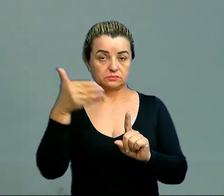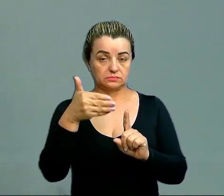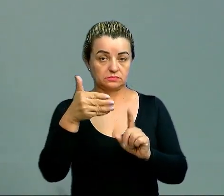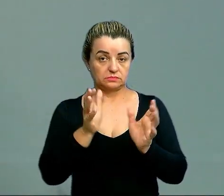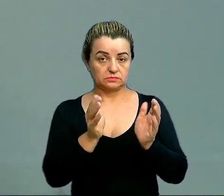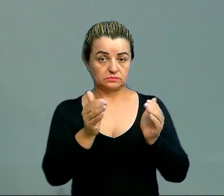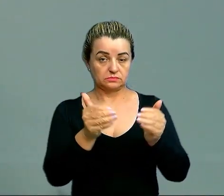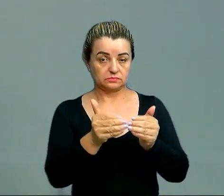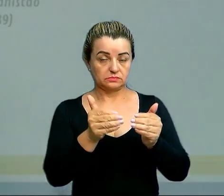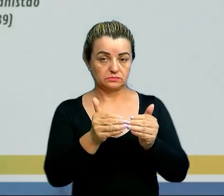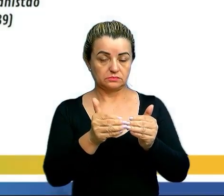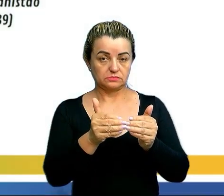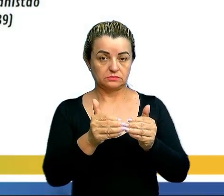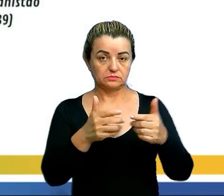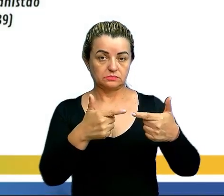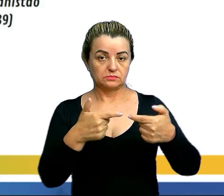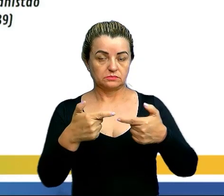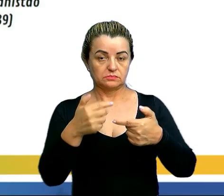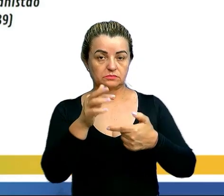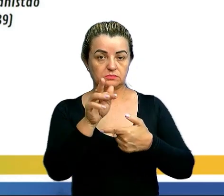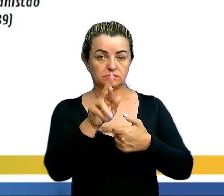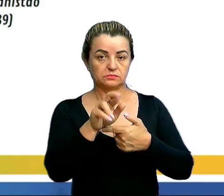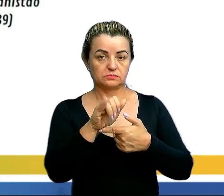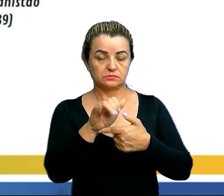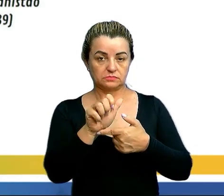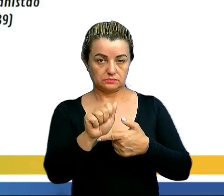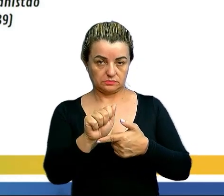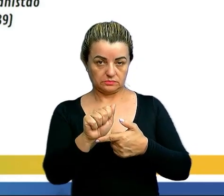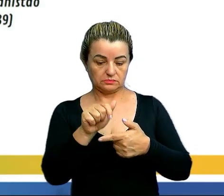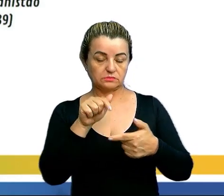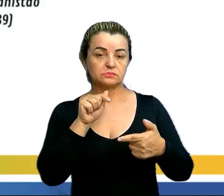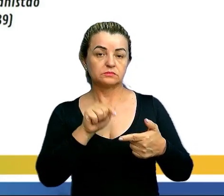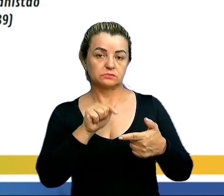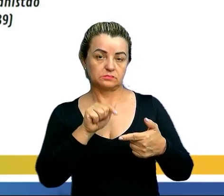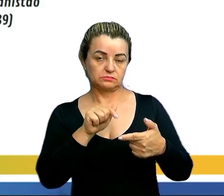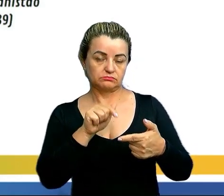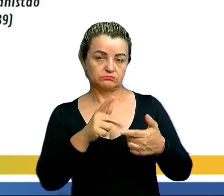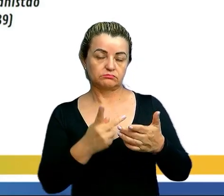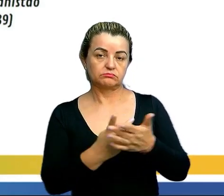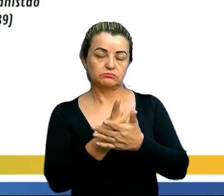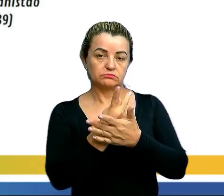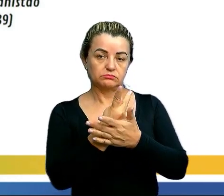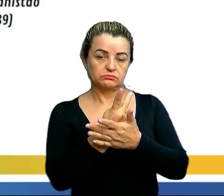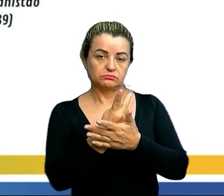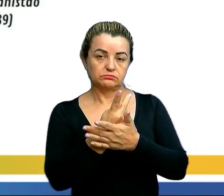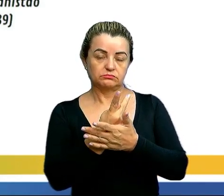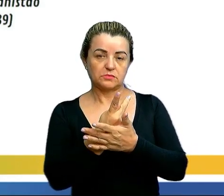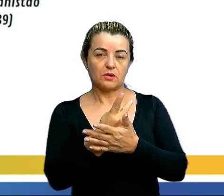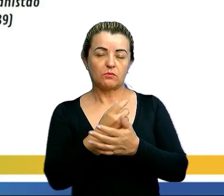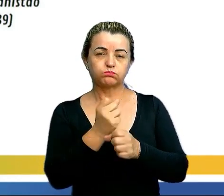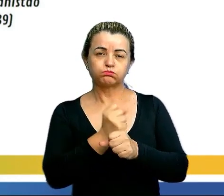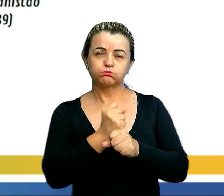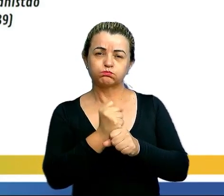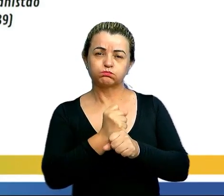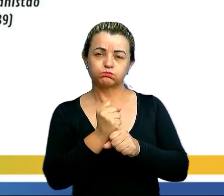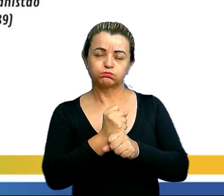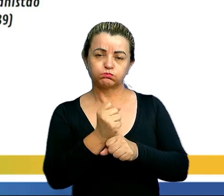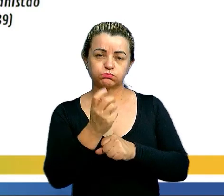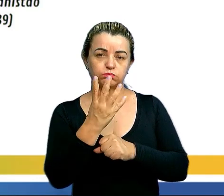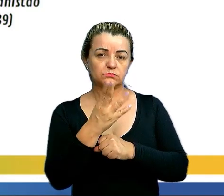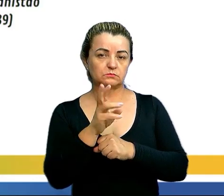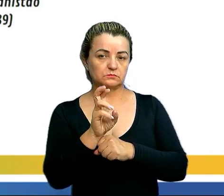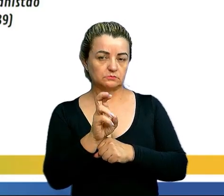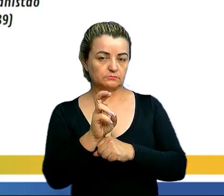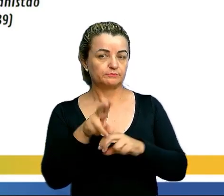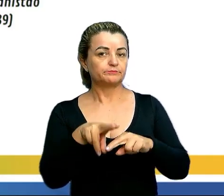vamos falar da Guerra Fria. A Guerra Fria, gente, foi um episódio que durou 45 anos.